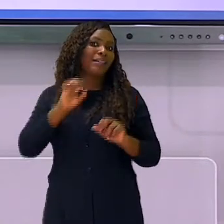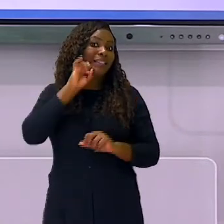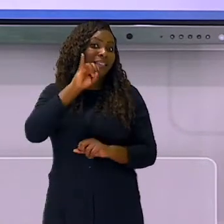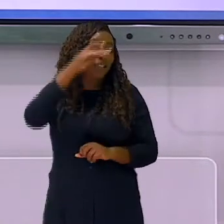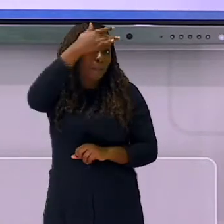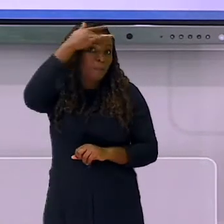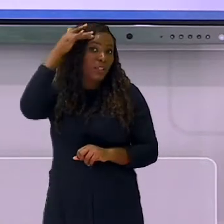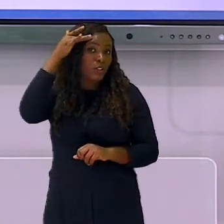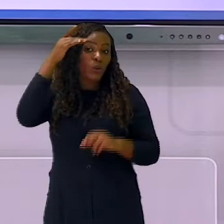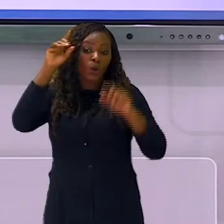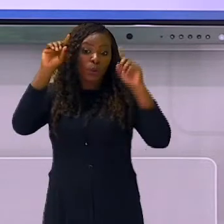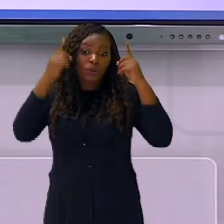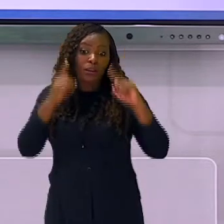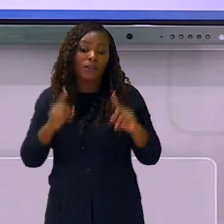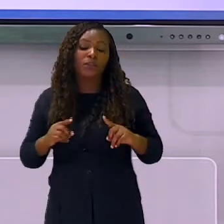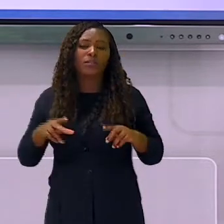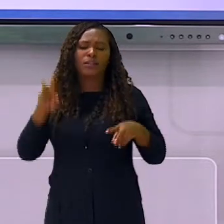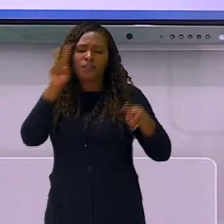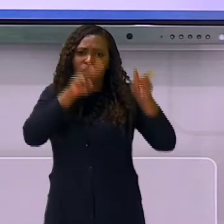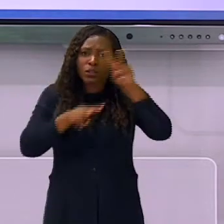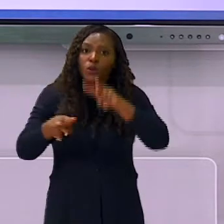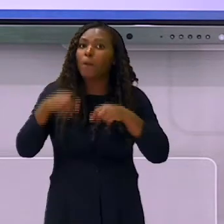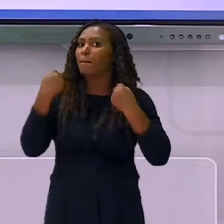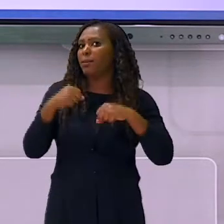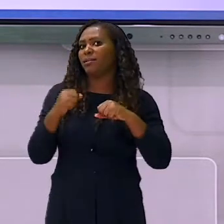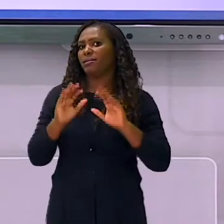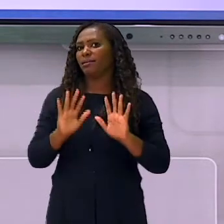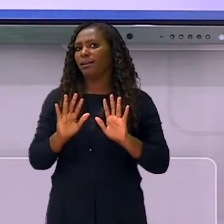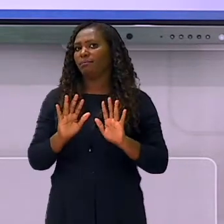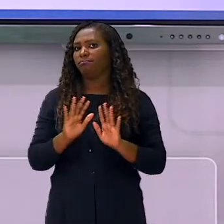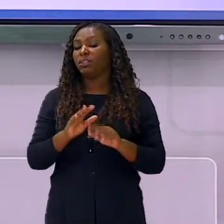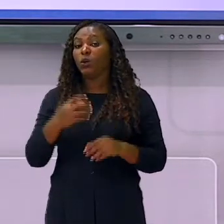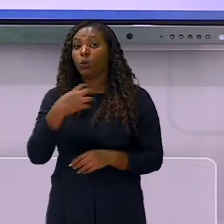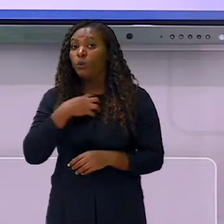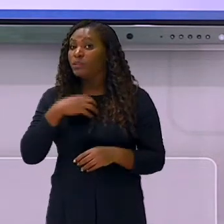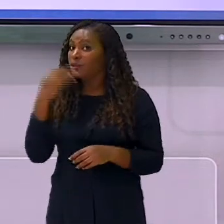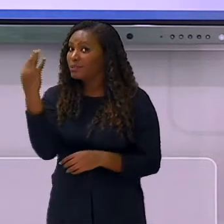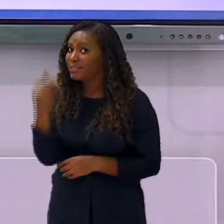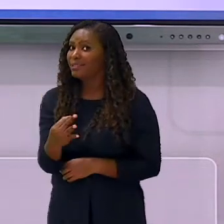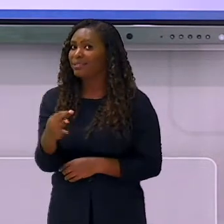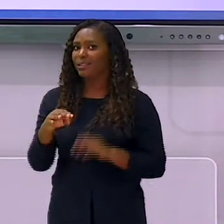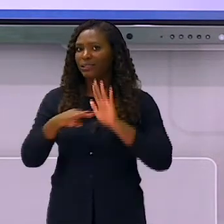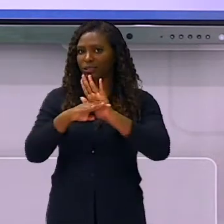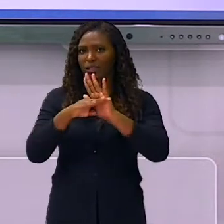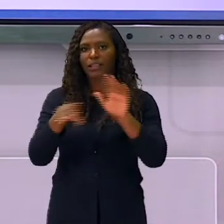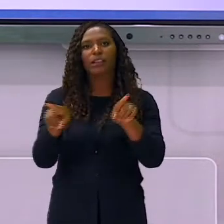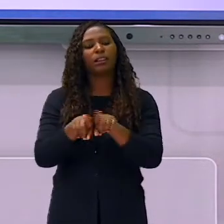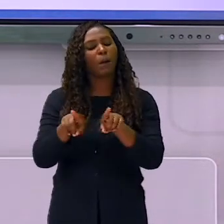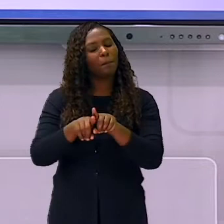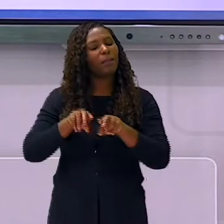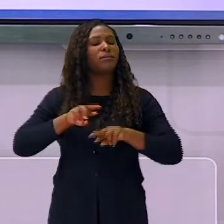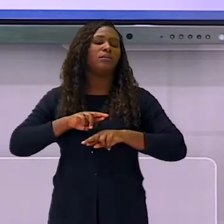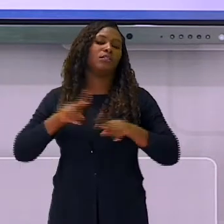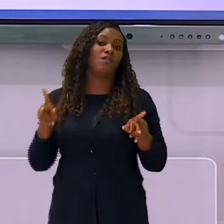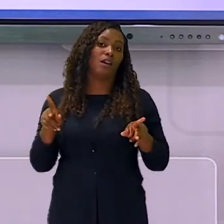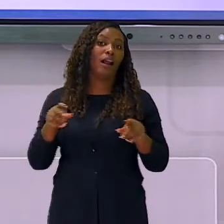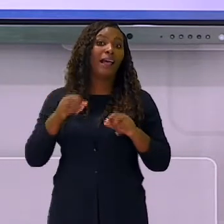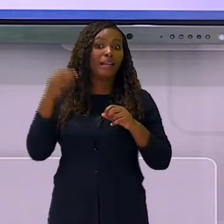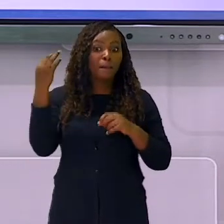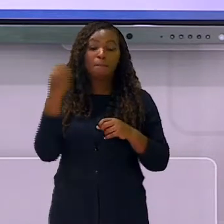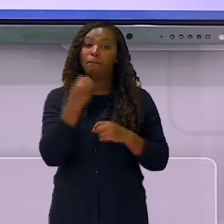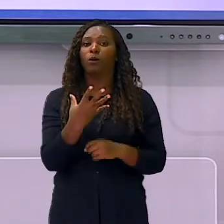Atenção! A forma correta de ajudar faz toda a diferença. O primeiro passo